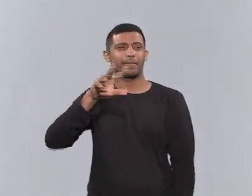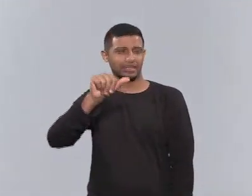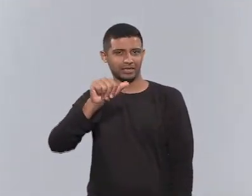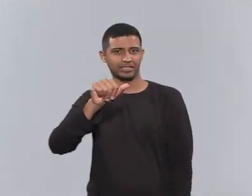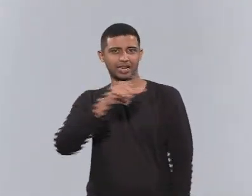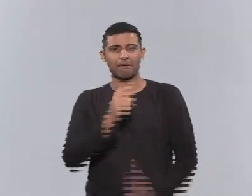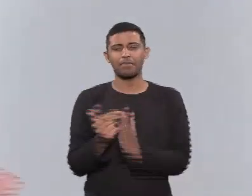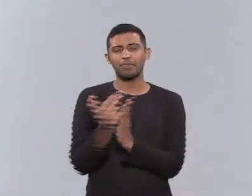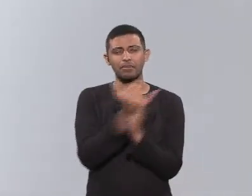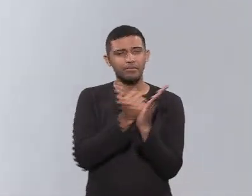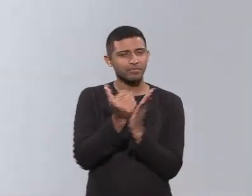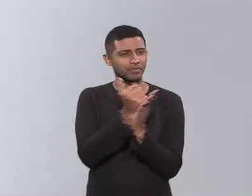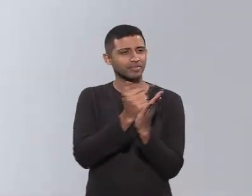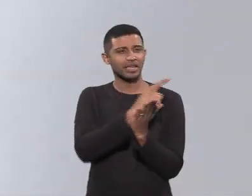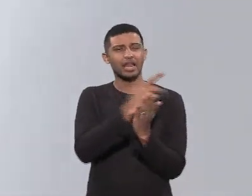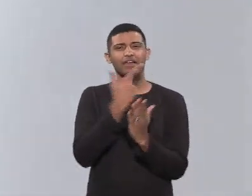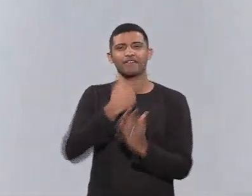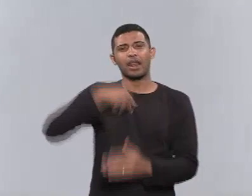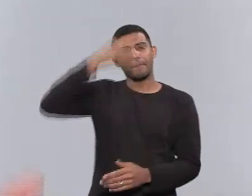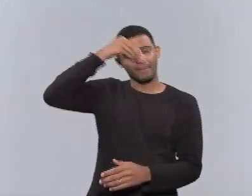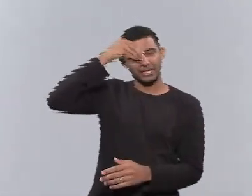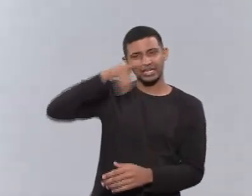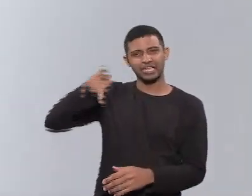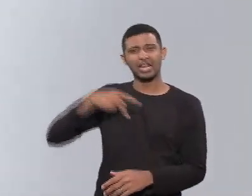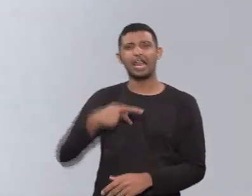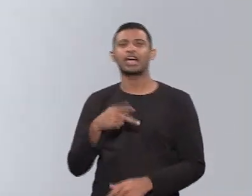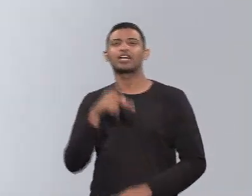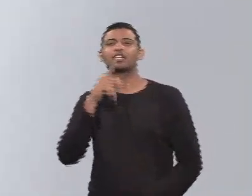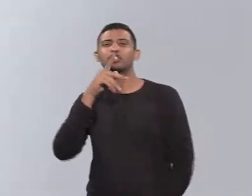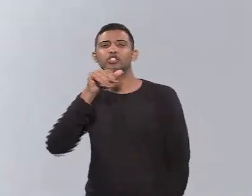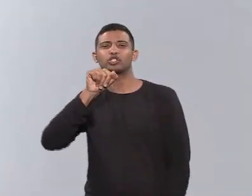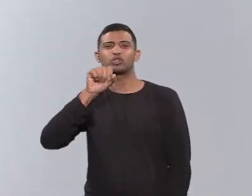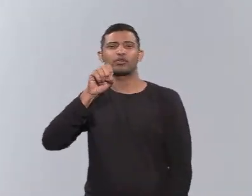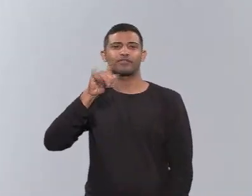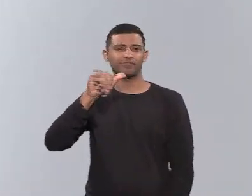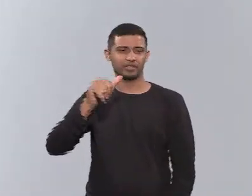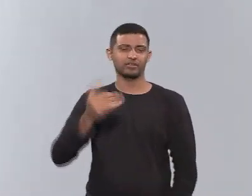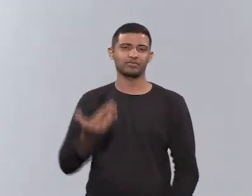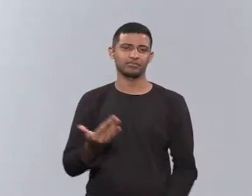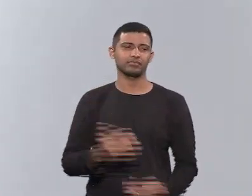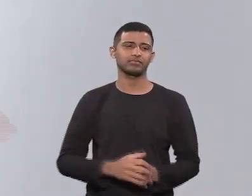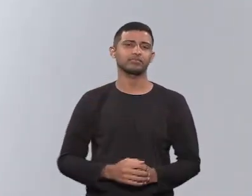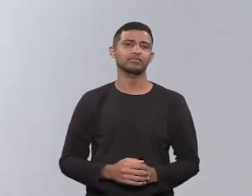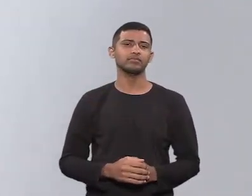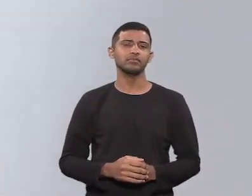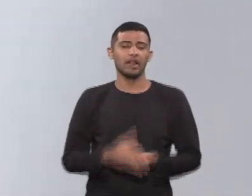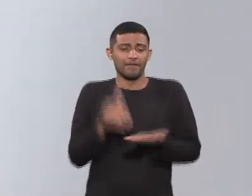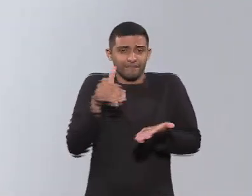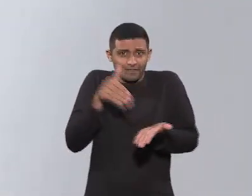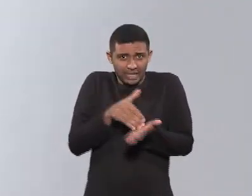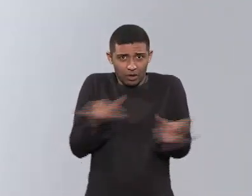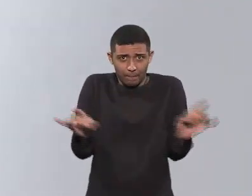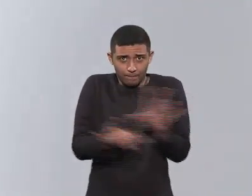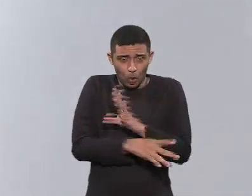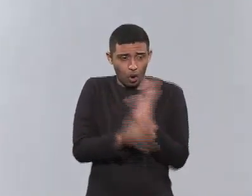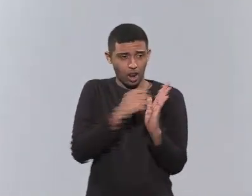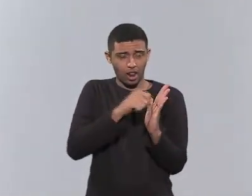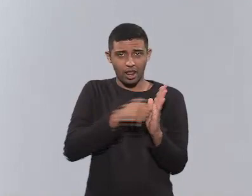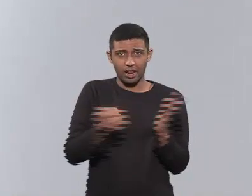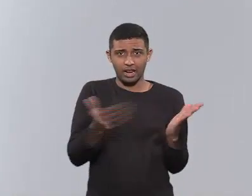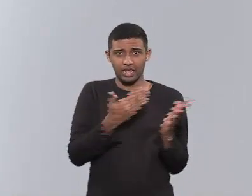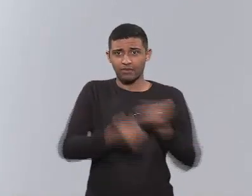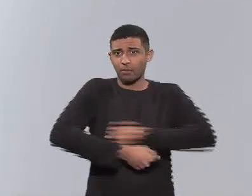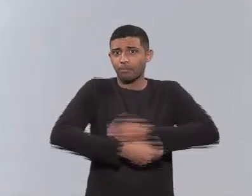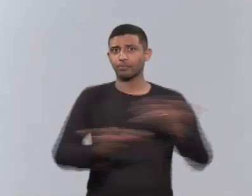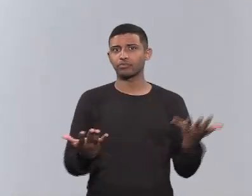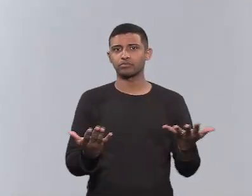maravilhosas, e a Patrícia é madrinha da Sofia, que é uma das crianças que inspirou toda essa história, E quando finalmente o livro foi lançado, o retorno que eu tive da